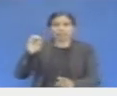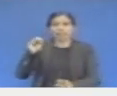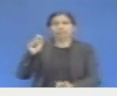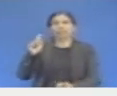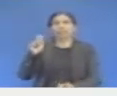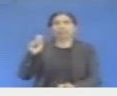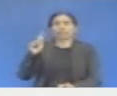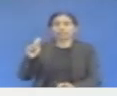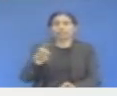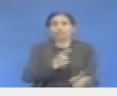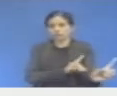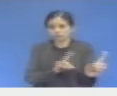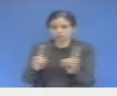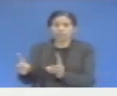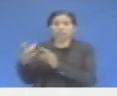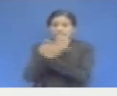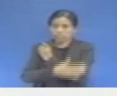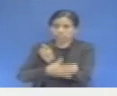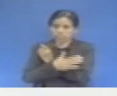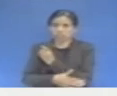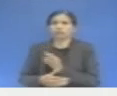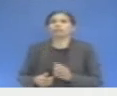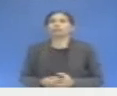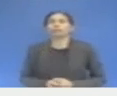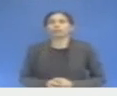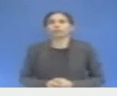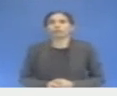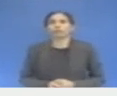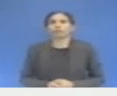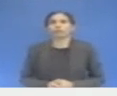território Laran. Nuno Moraes, Alexandre dos Santos, ba RTL.